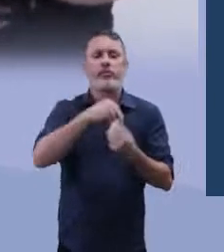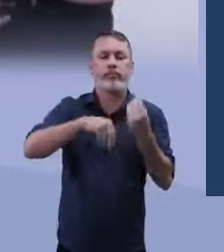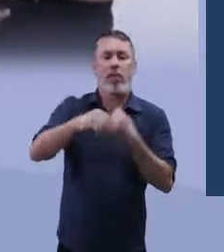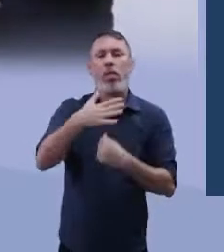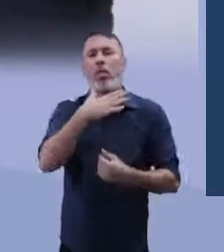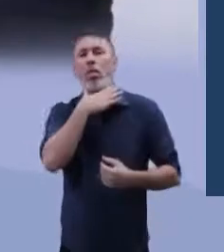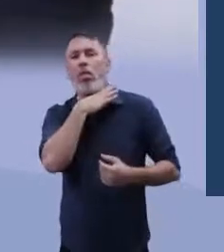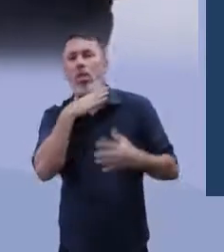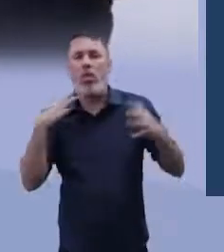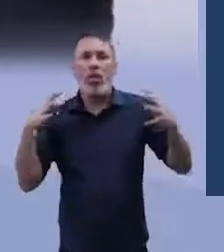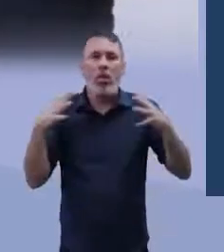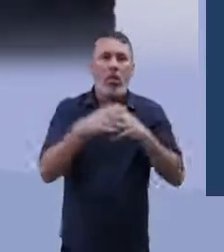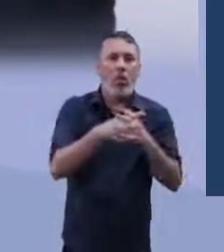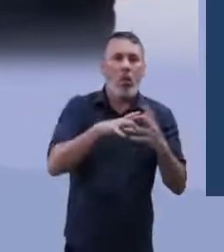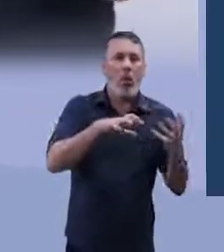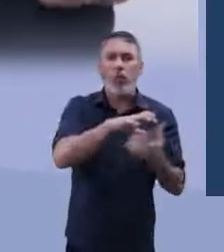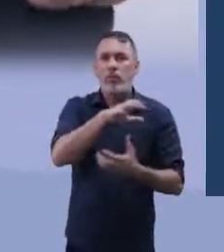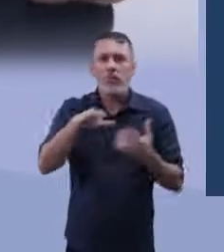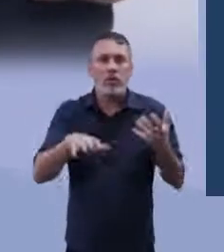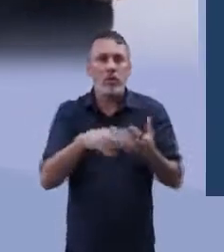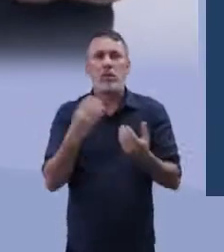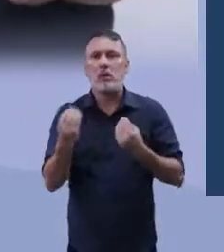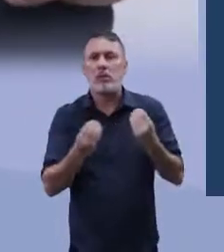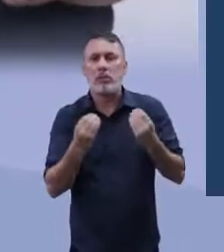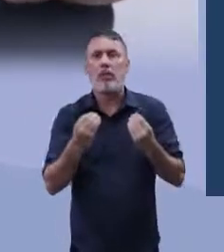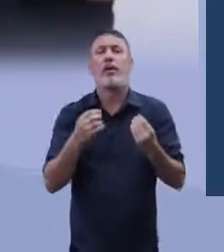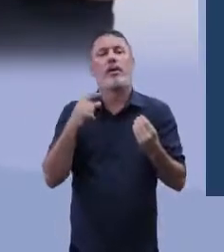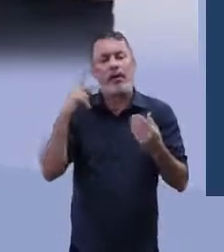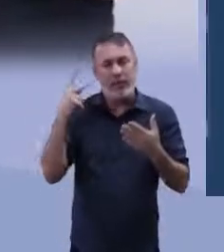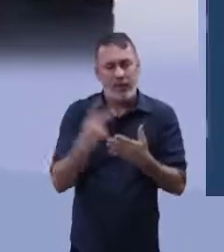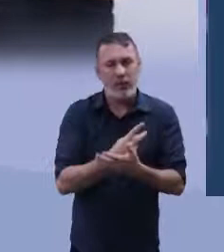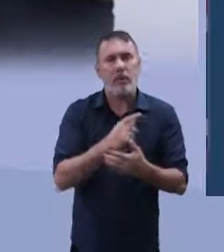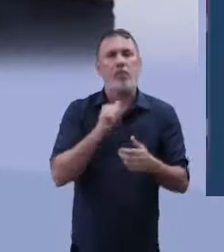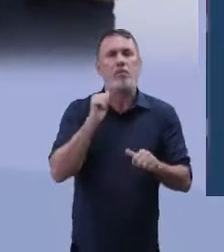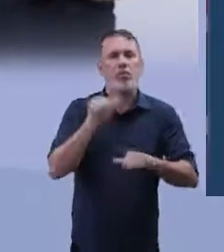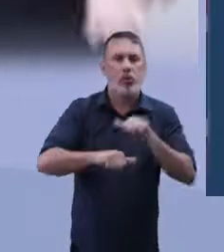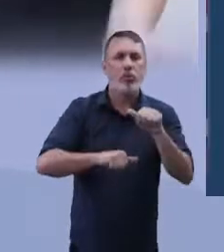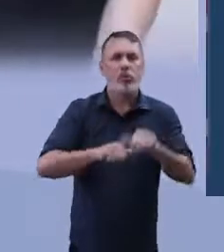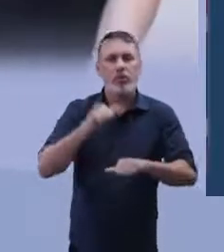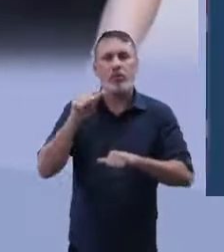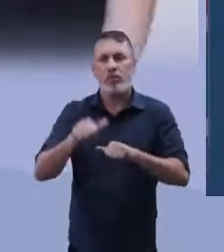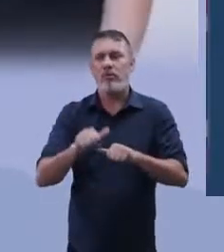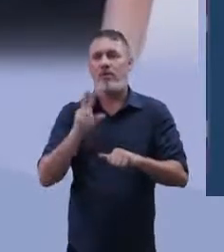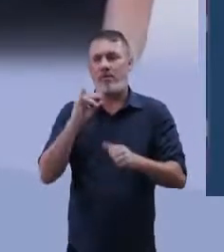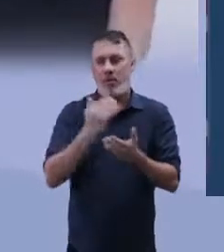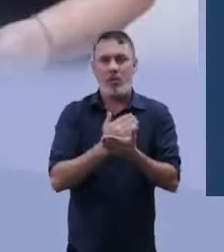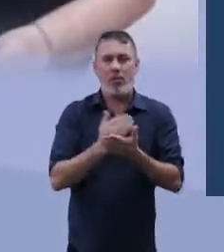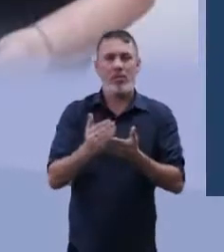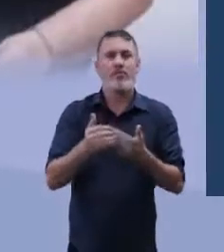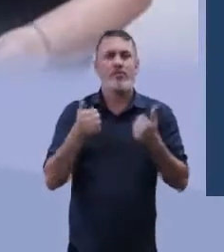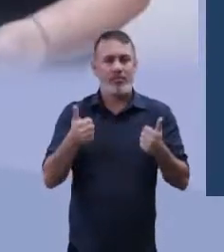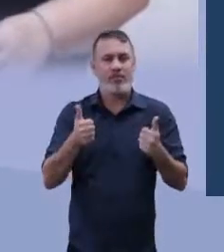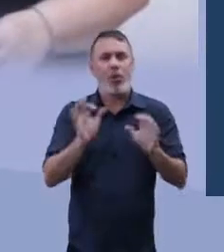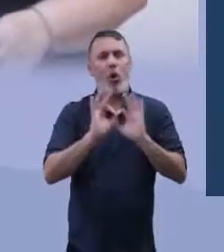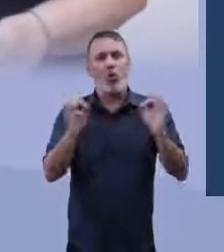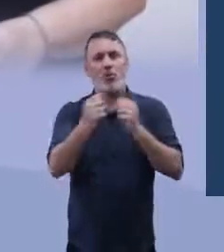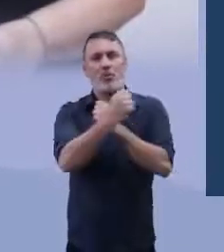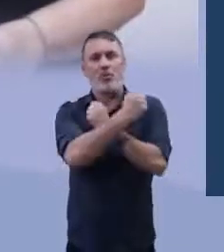grande e esse período vai marcar mudanças que aparecerão